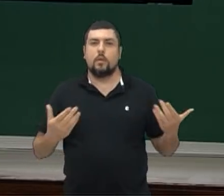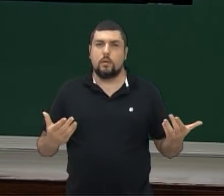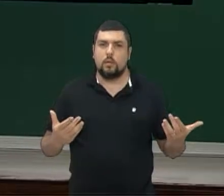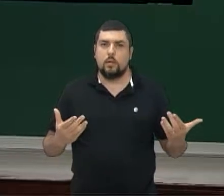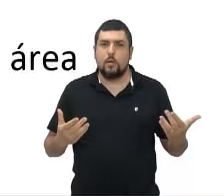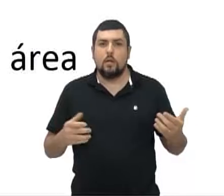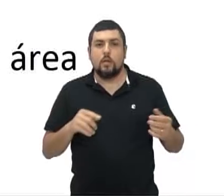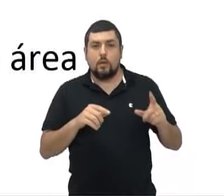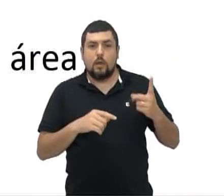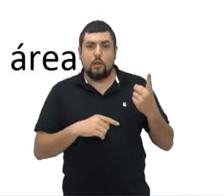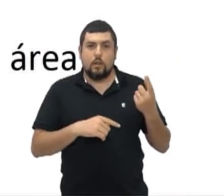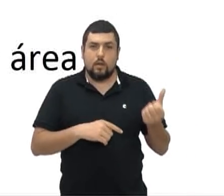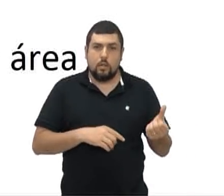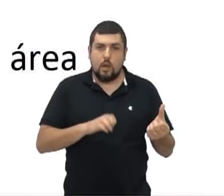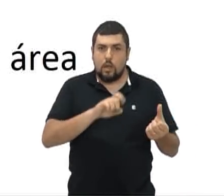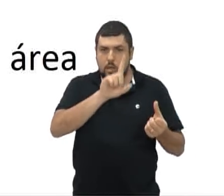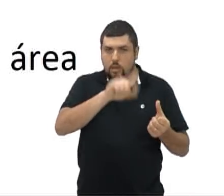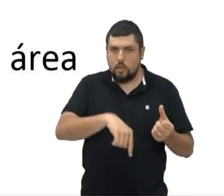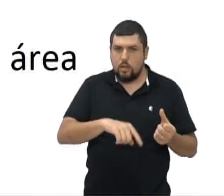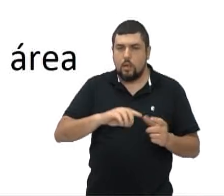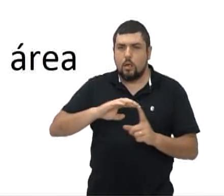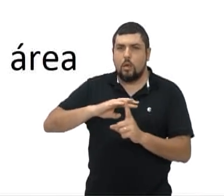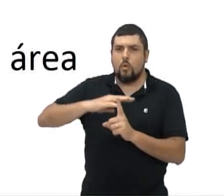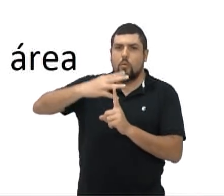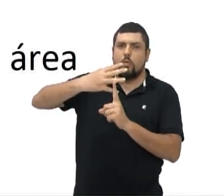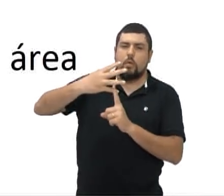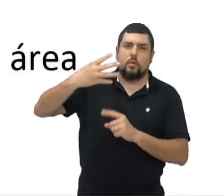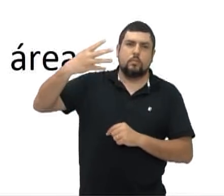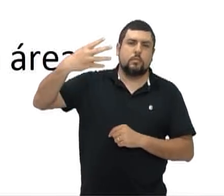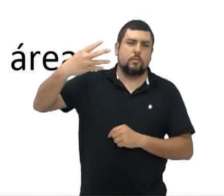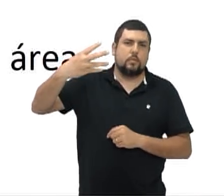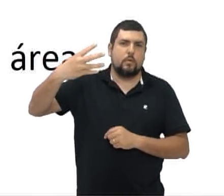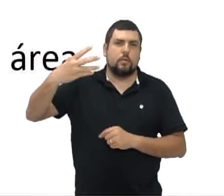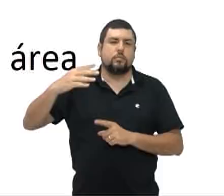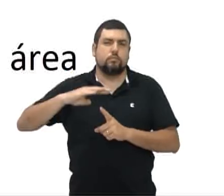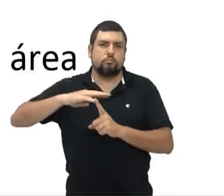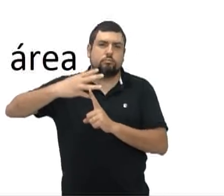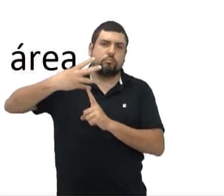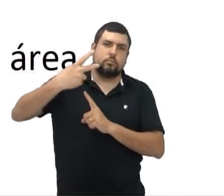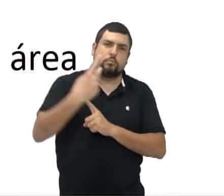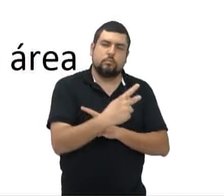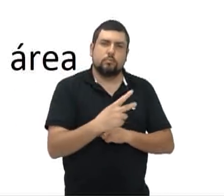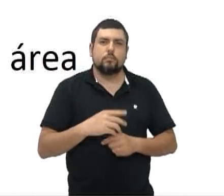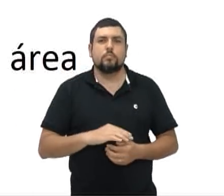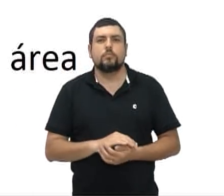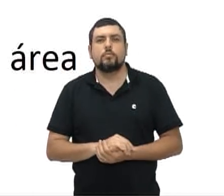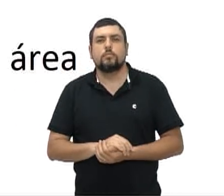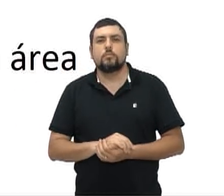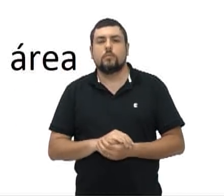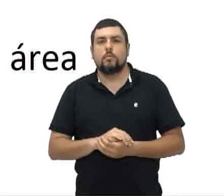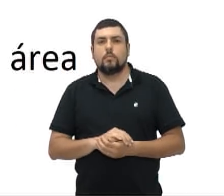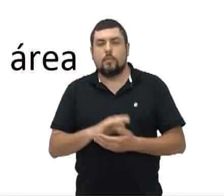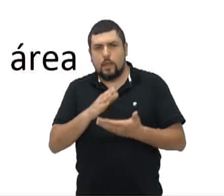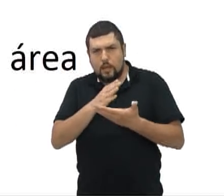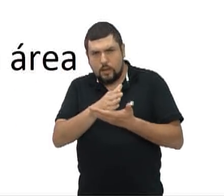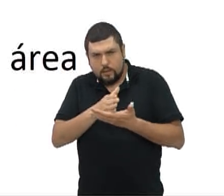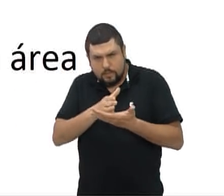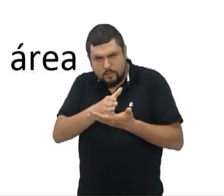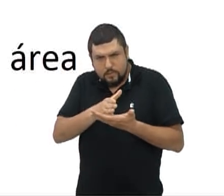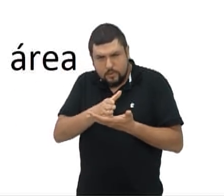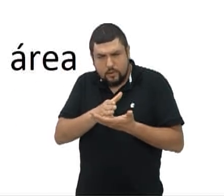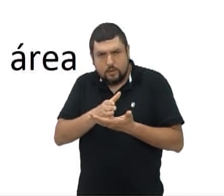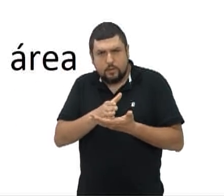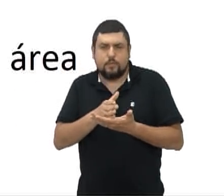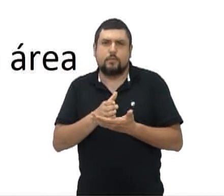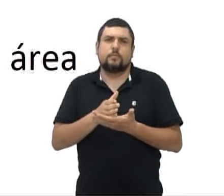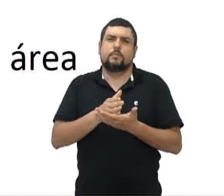o quádruplo da área da figura 2. E a metade da área da figura 2. Não tem a metade, né? Pois é, a figura 2,